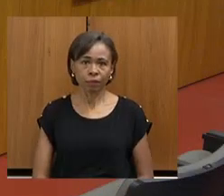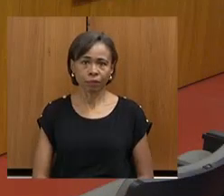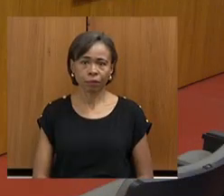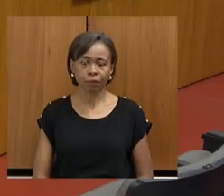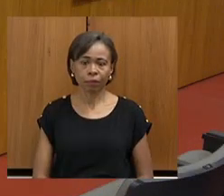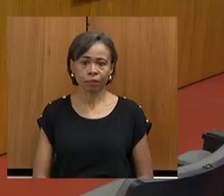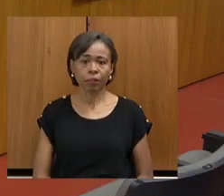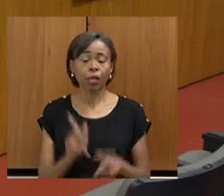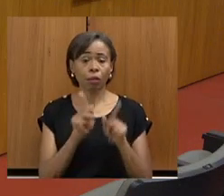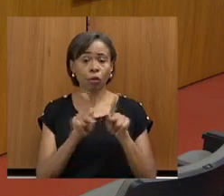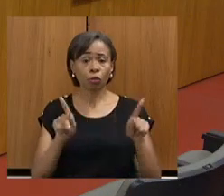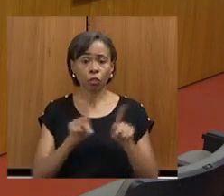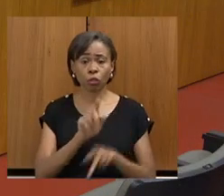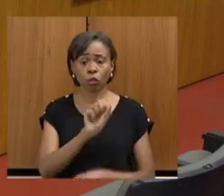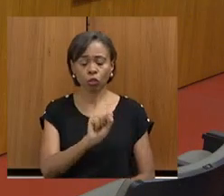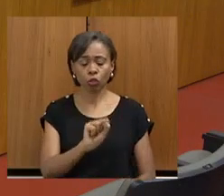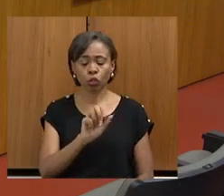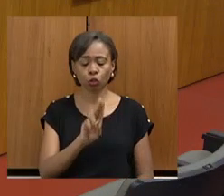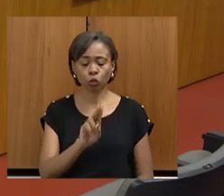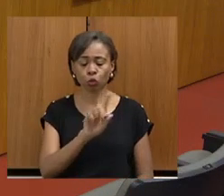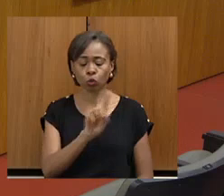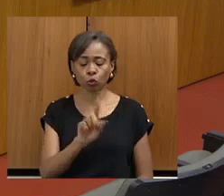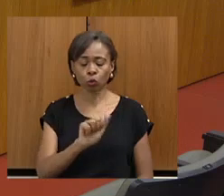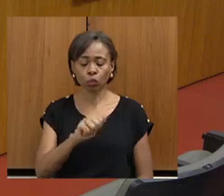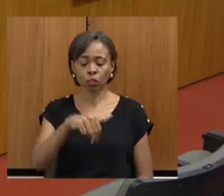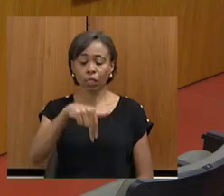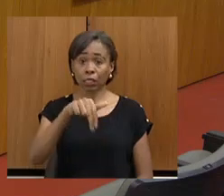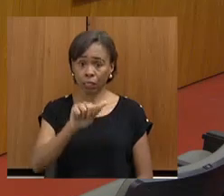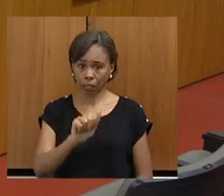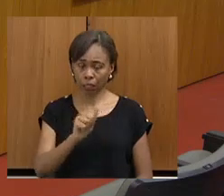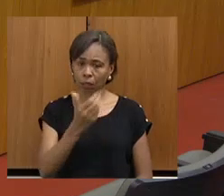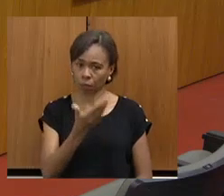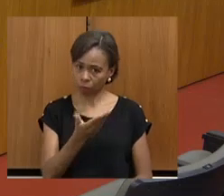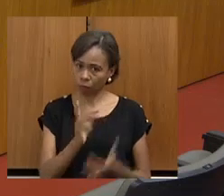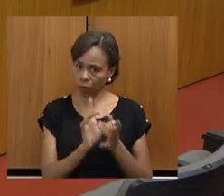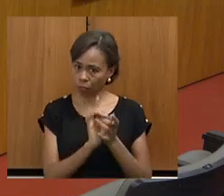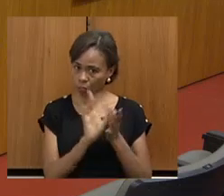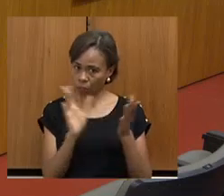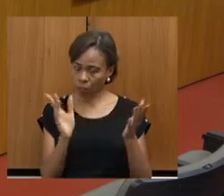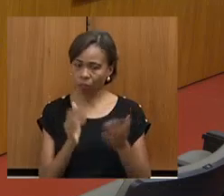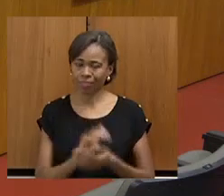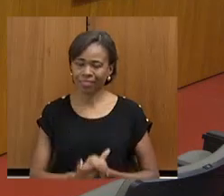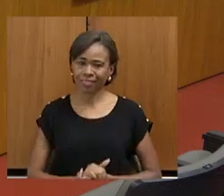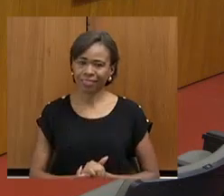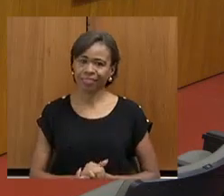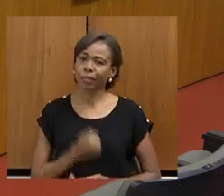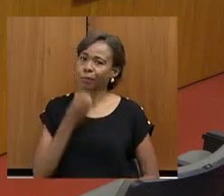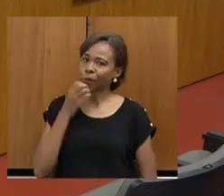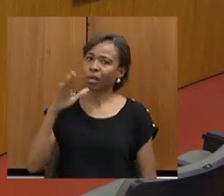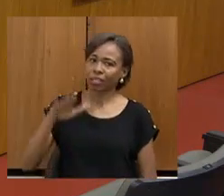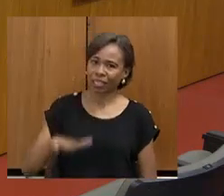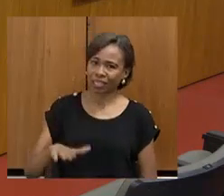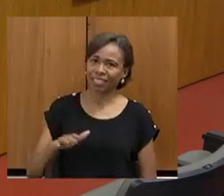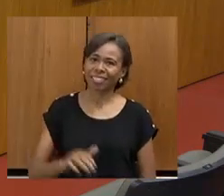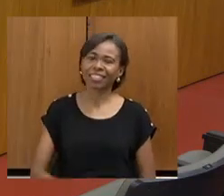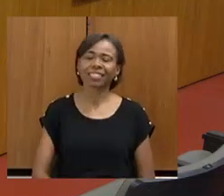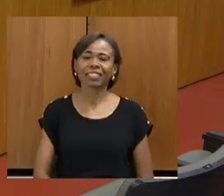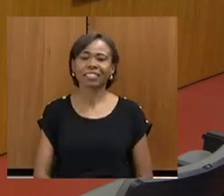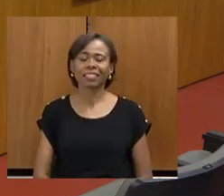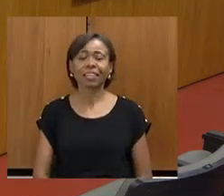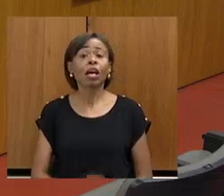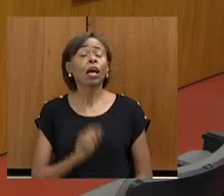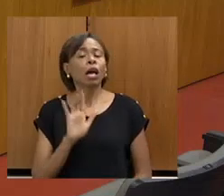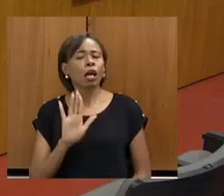Nossa professora Suzana. Fala é sua, Suzana. Tem como colocá Ah, boa tarde. Boa tarde. Eu vou